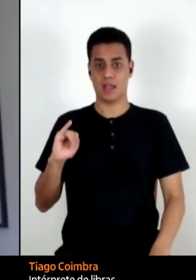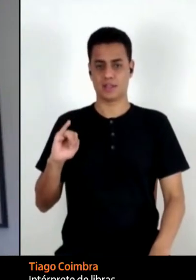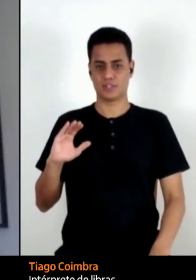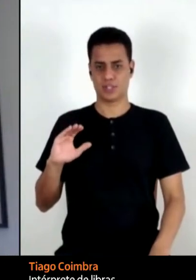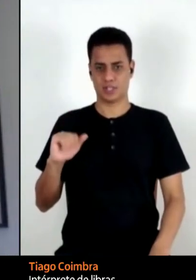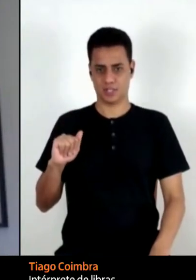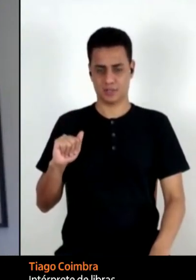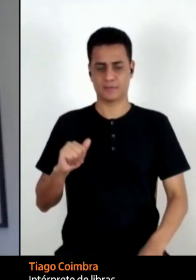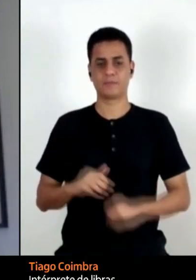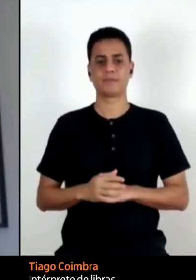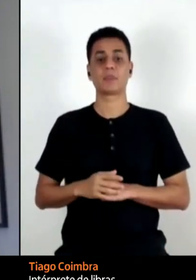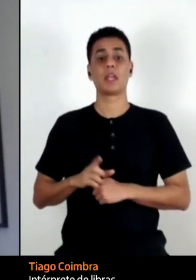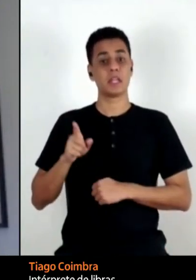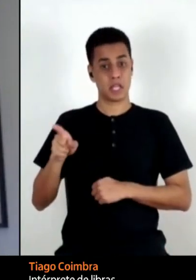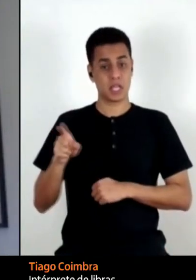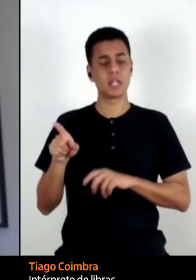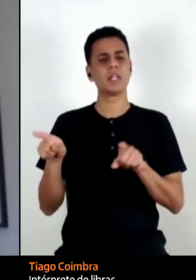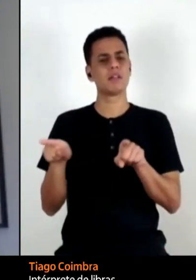também gentilmente